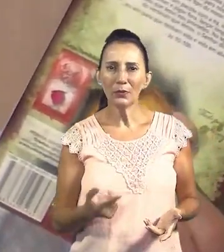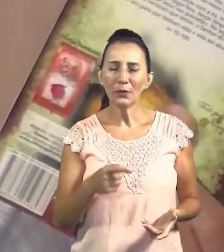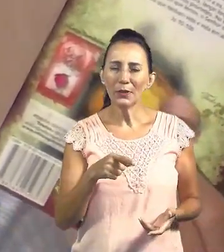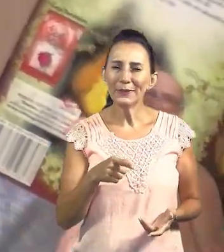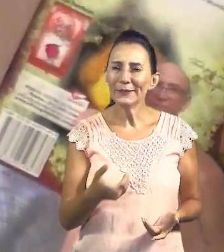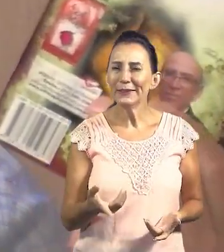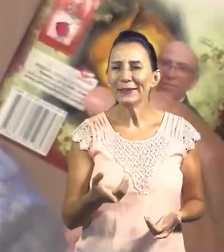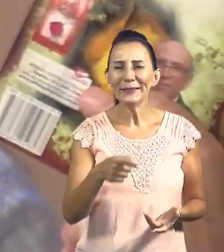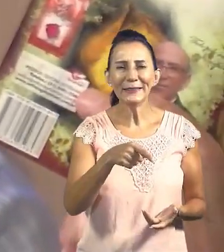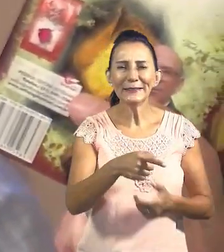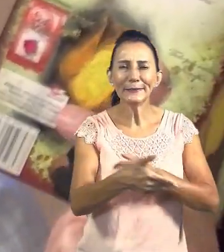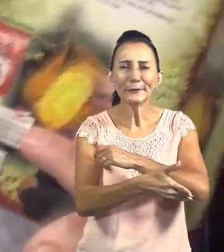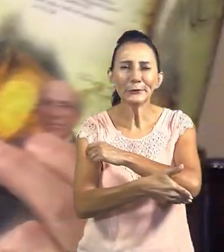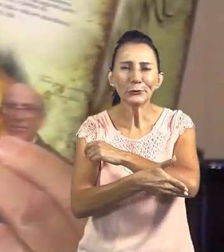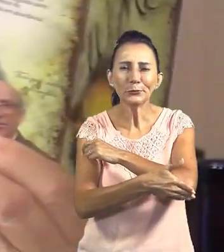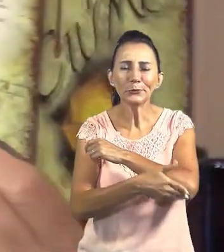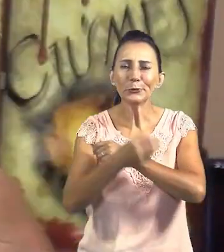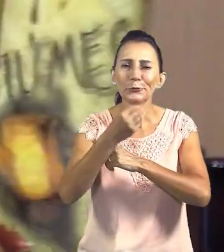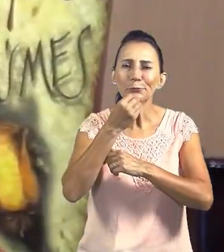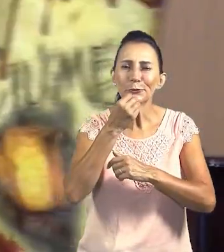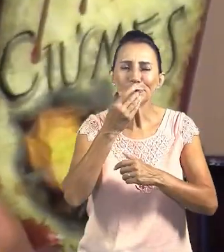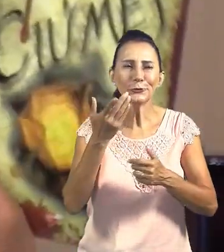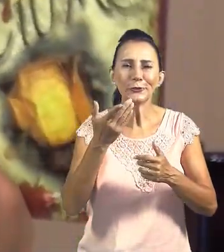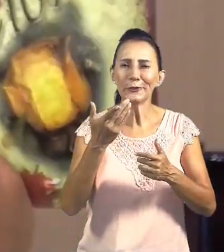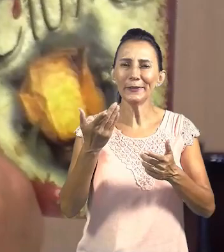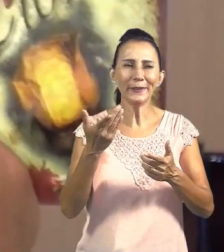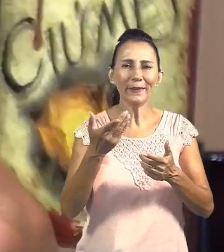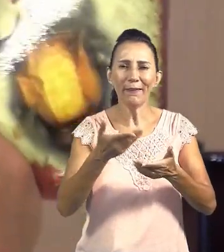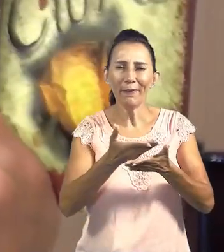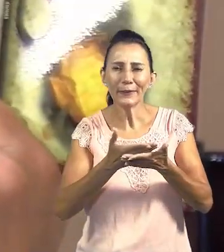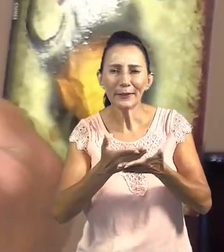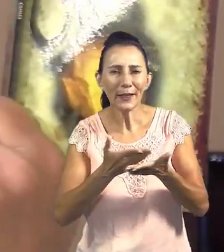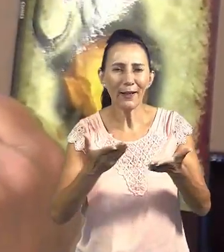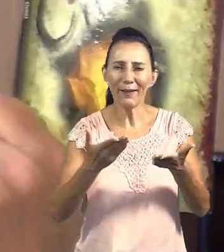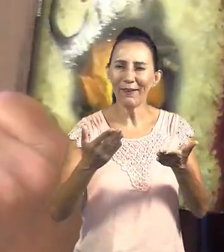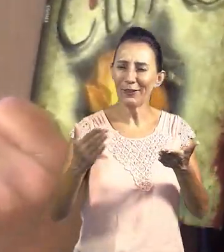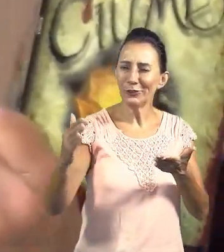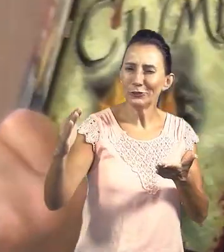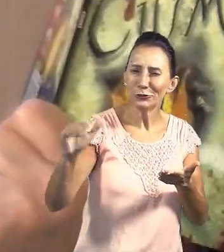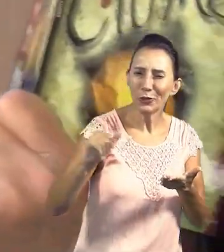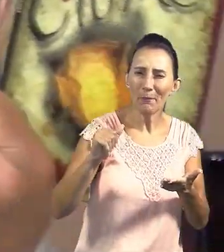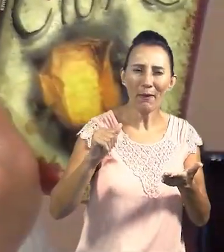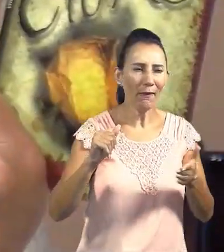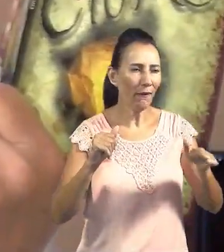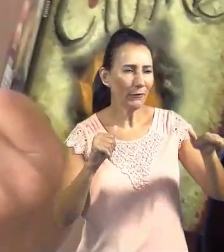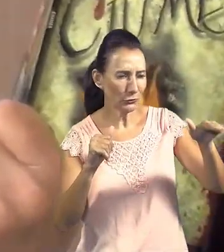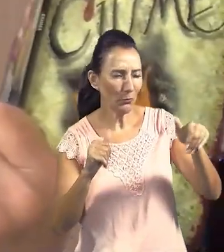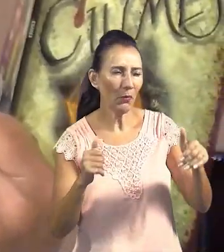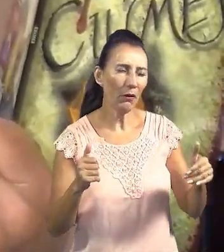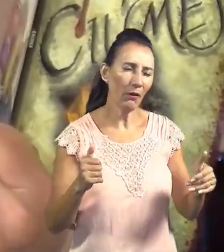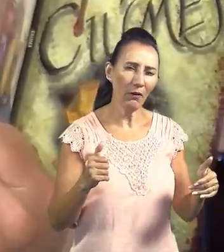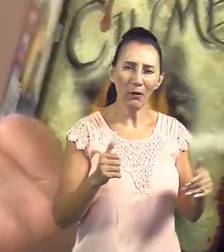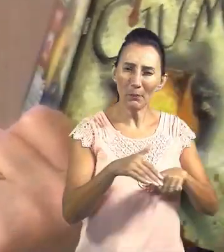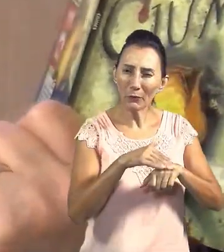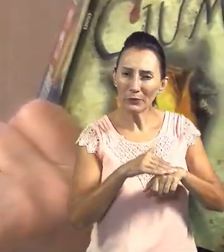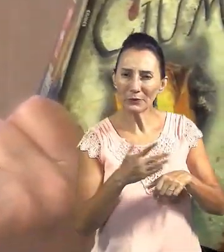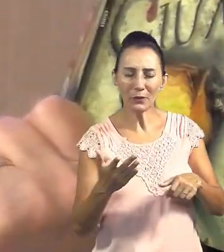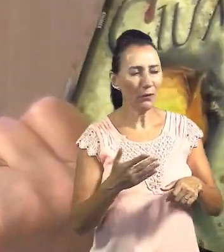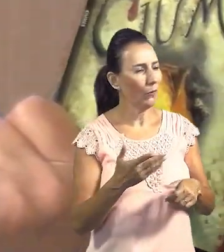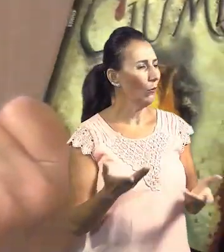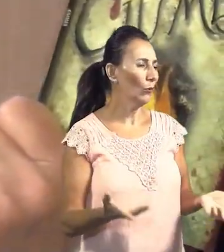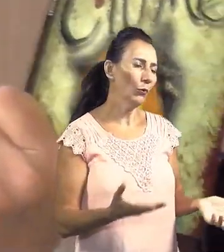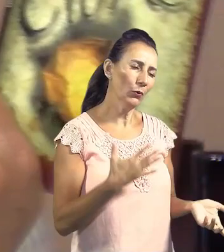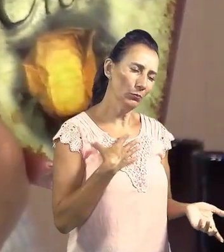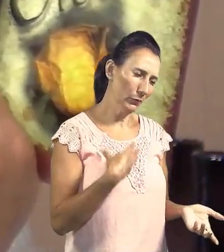ciúme que poderia ser algo tratável, dominado, conversado, dialogado: ô, filho, é